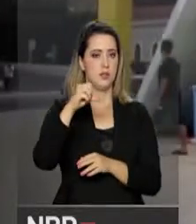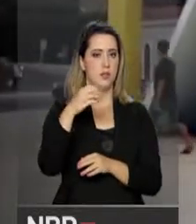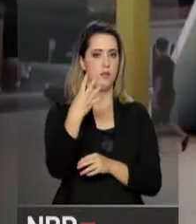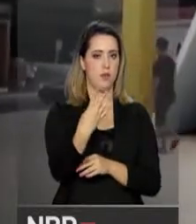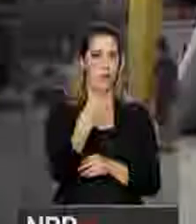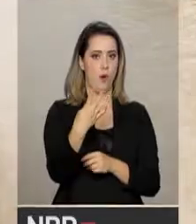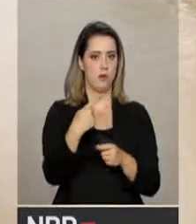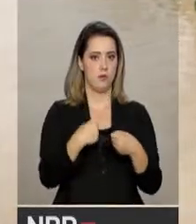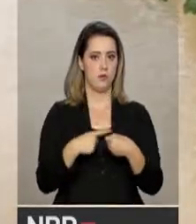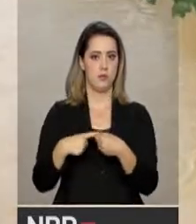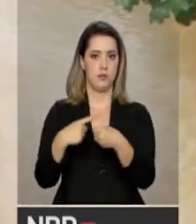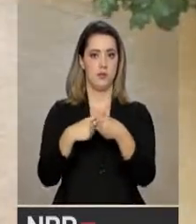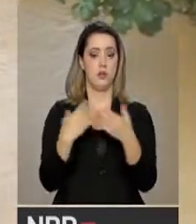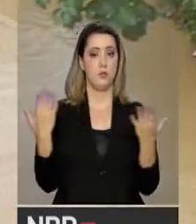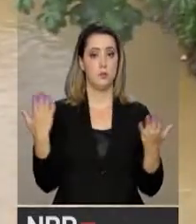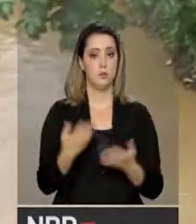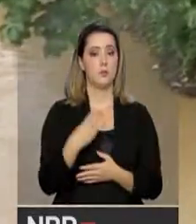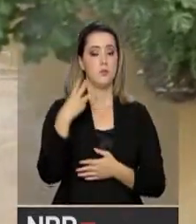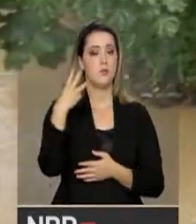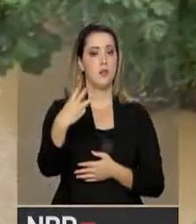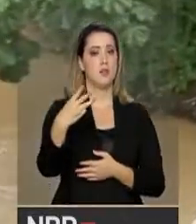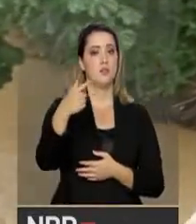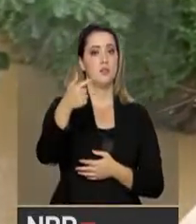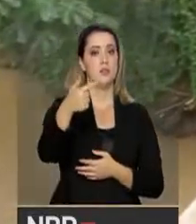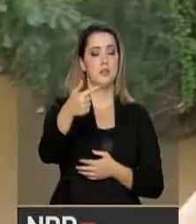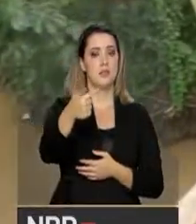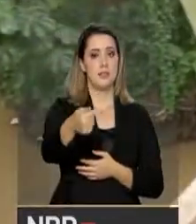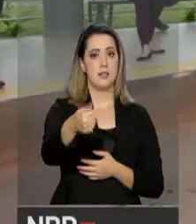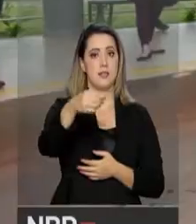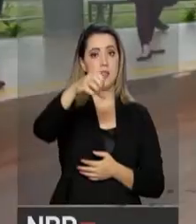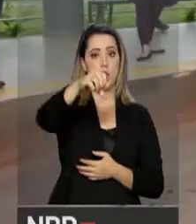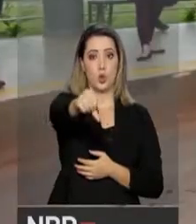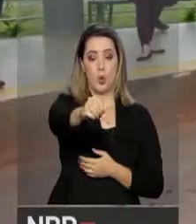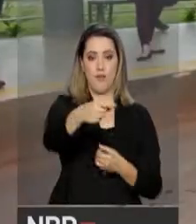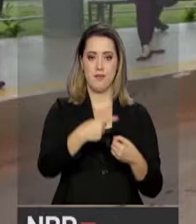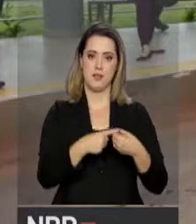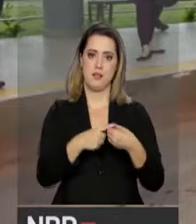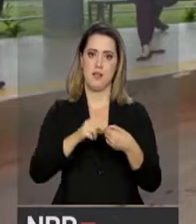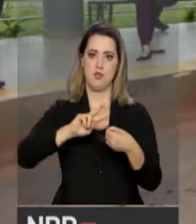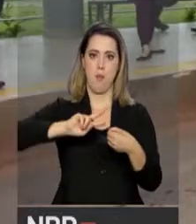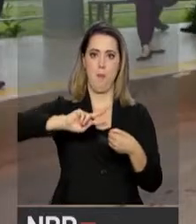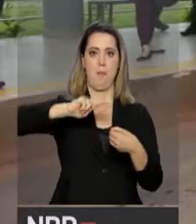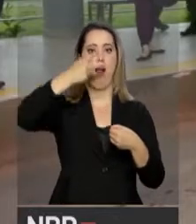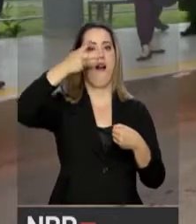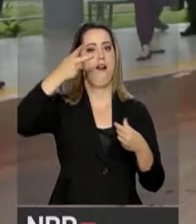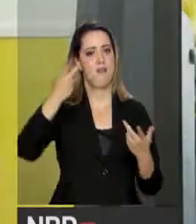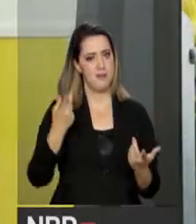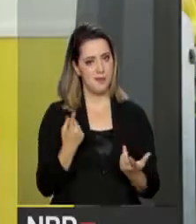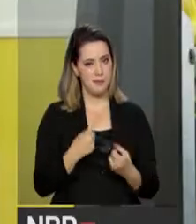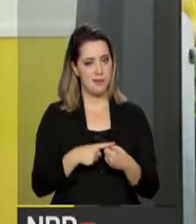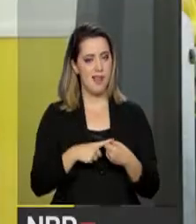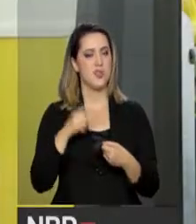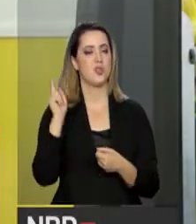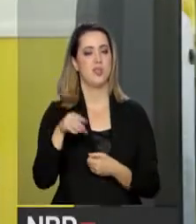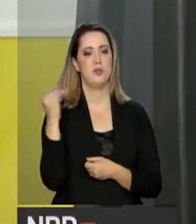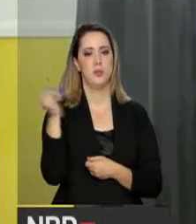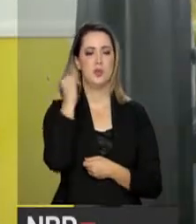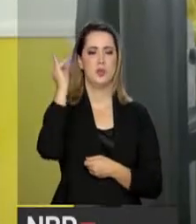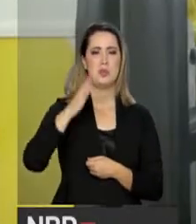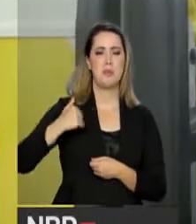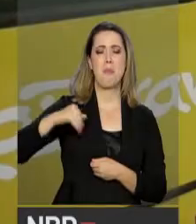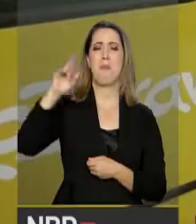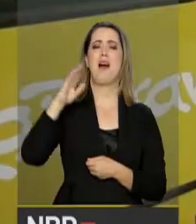municípios para 379 municípios. Então é um dado muito significativo, mais do